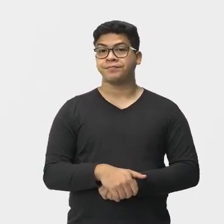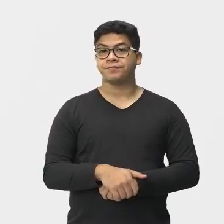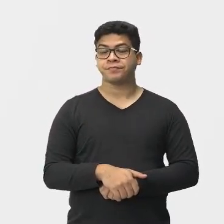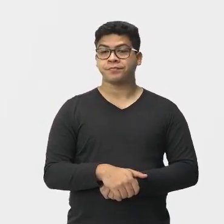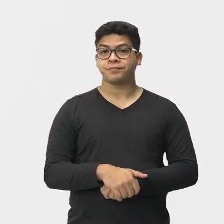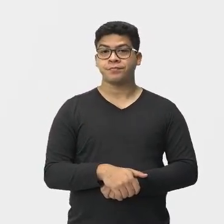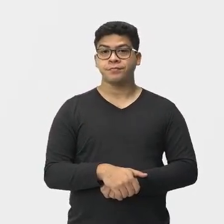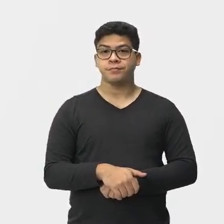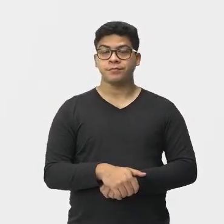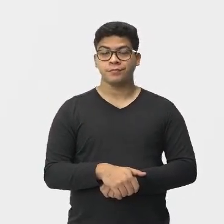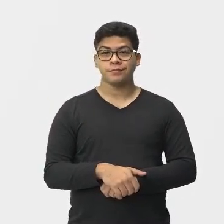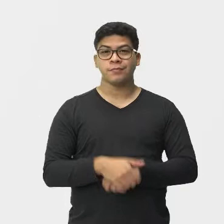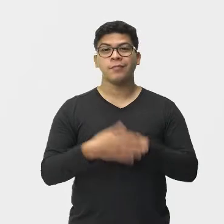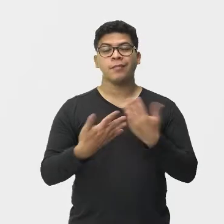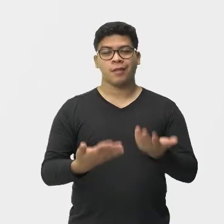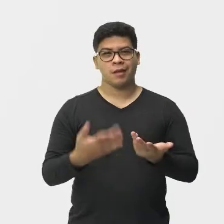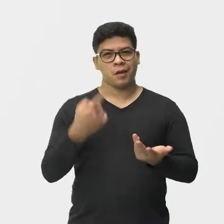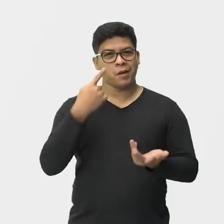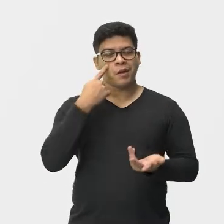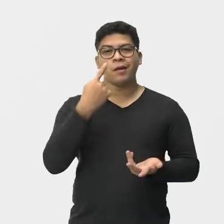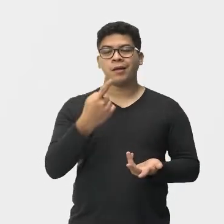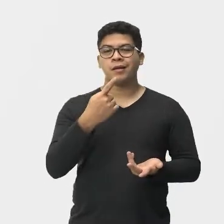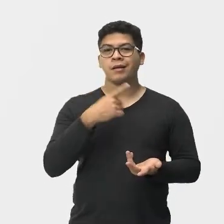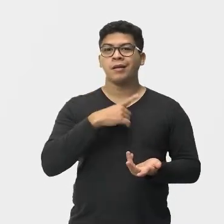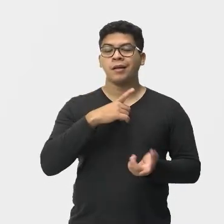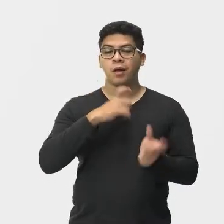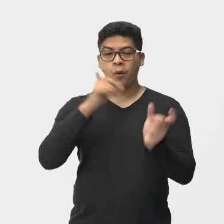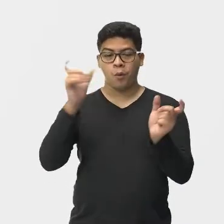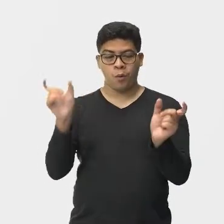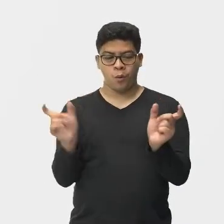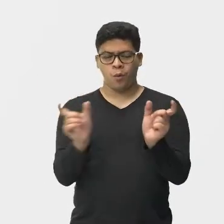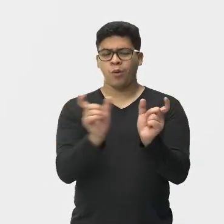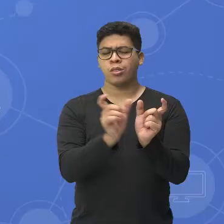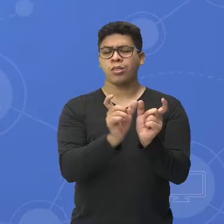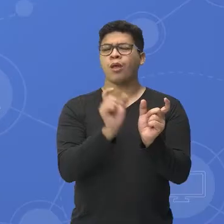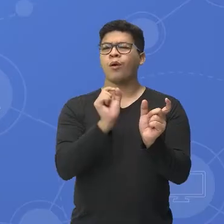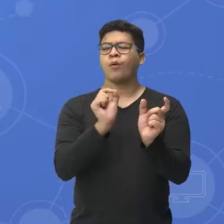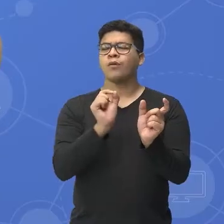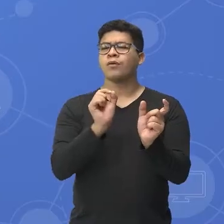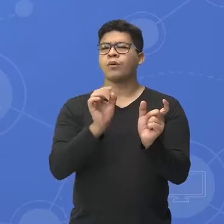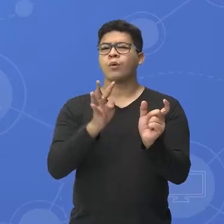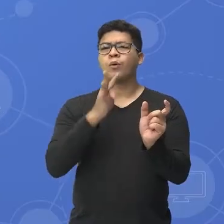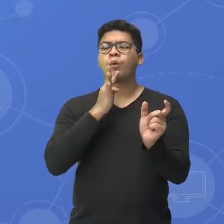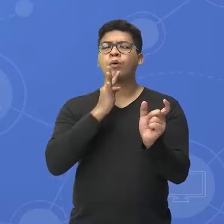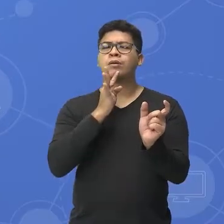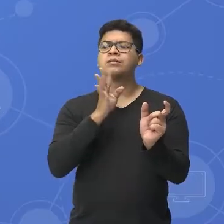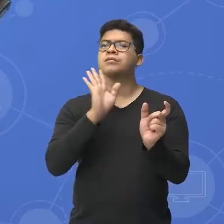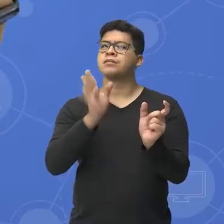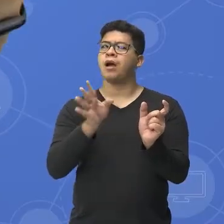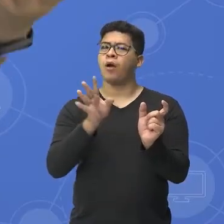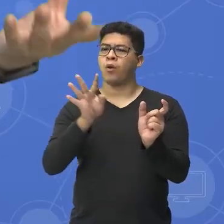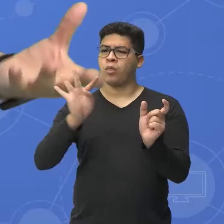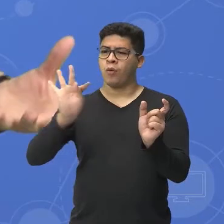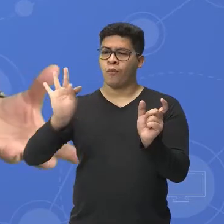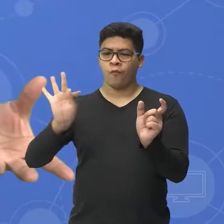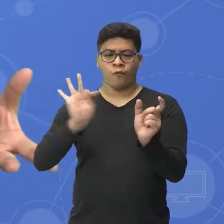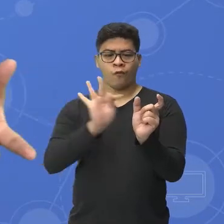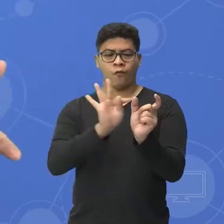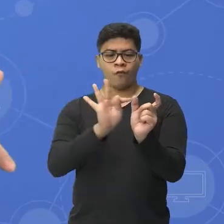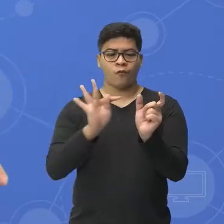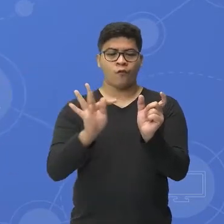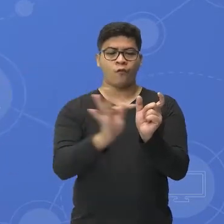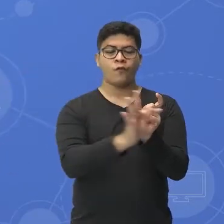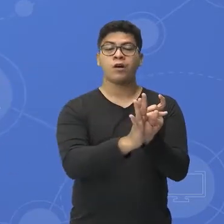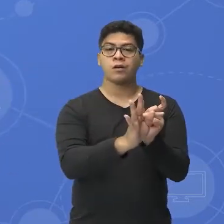um entendimento. Tanto é que nós chamamos estes verbos de verbos transitivos, né? E aí a gente sabe que tem verbos transitivos